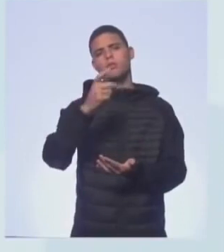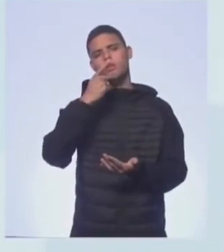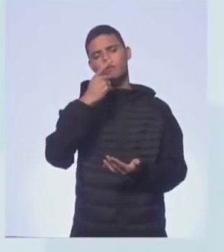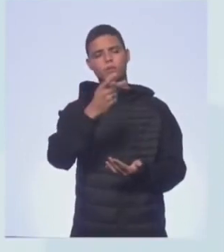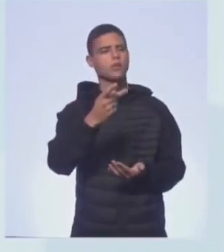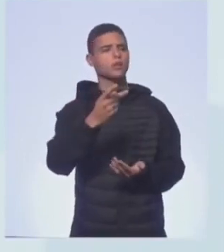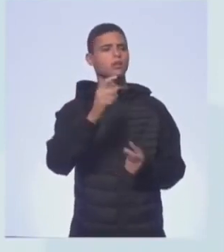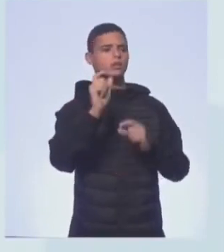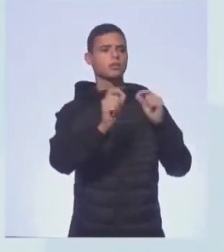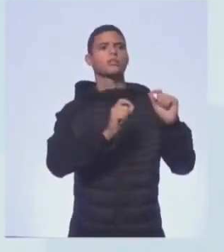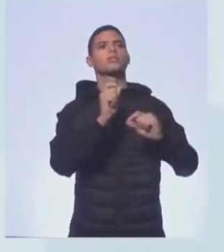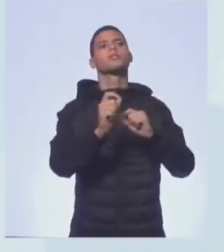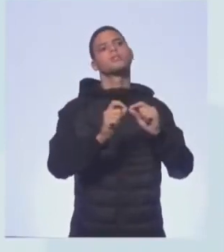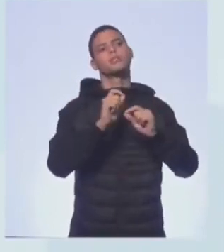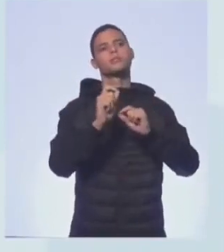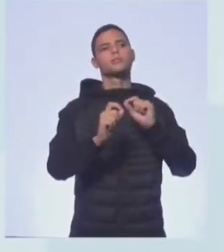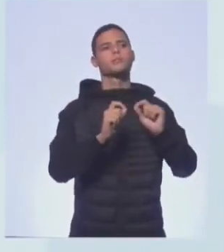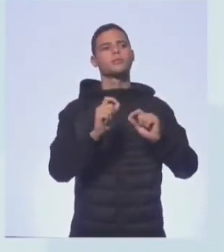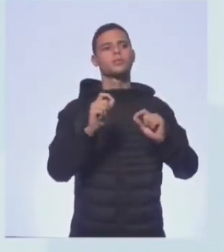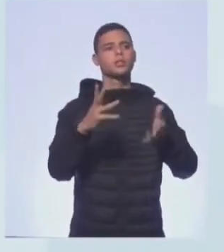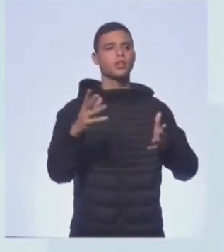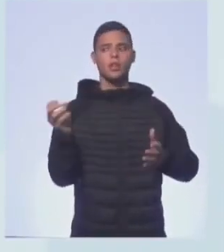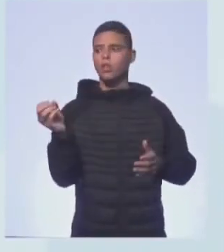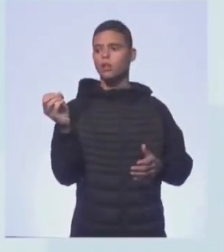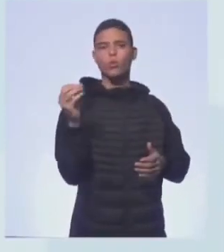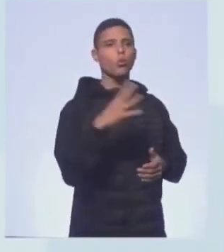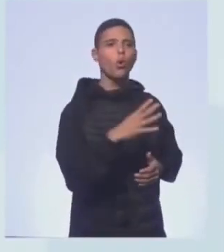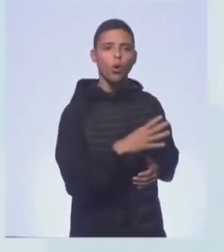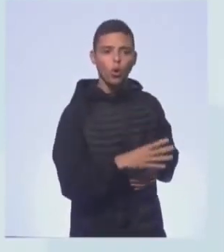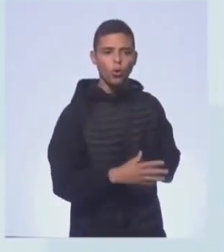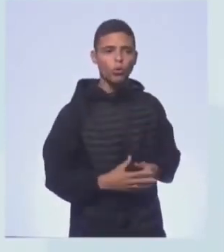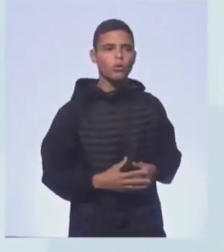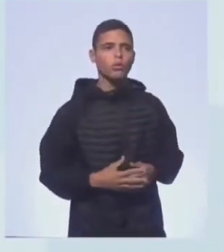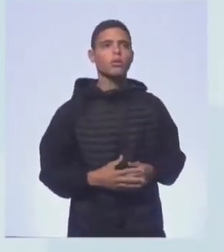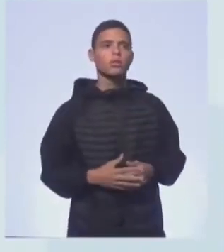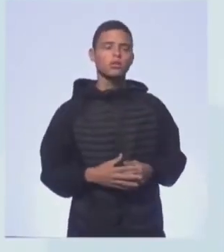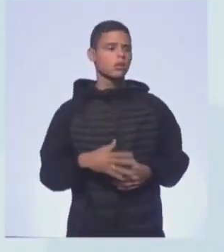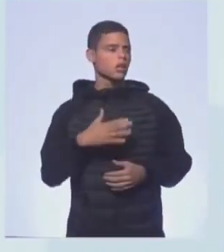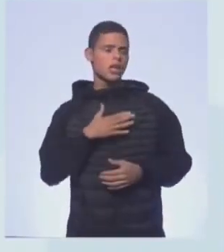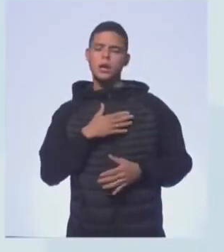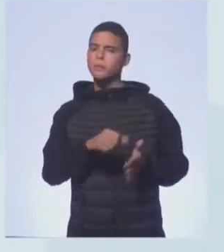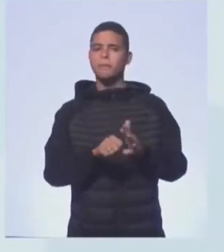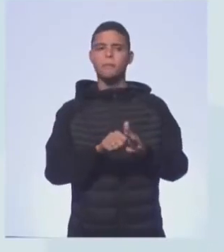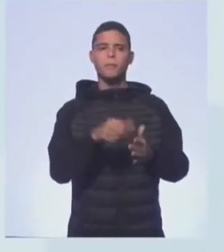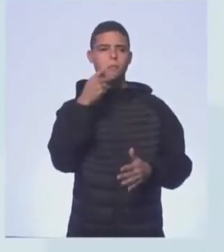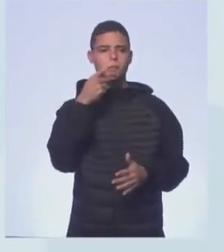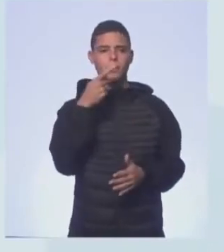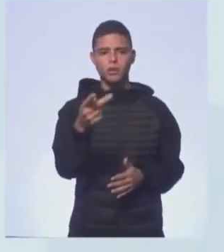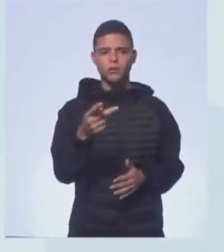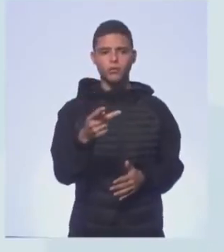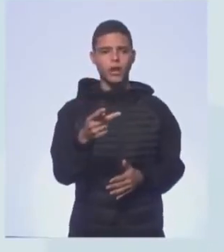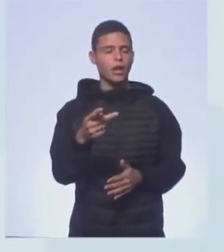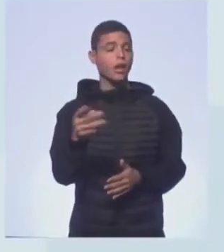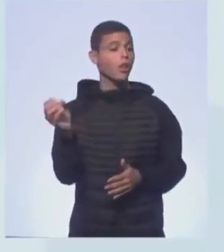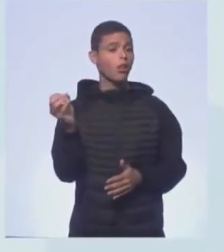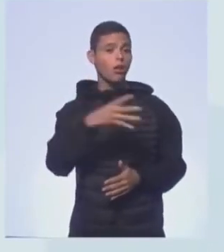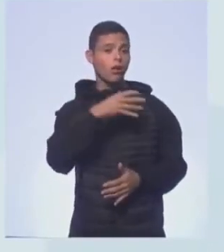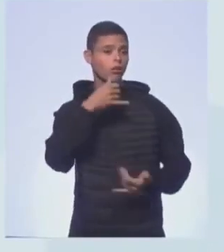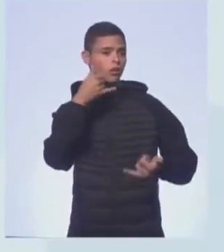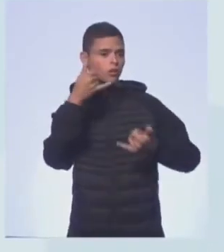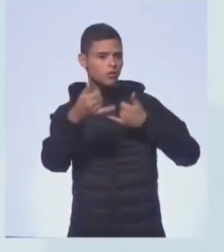ninguém fala, tá querendo dar a ideia de que isso é uma novidade. Ou seja, eu estou sendo inédito aqui, né? Eu estou trazendo uma informação